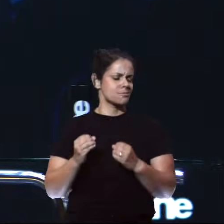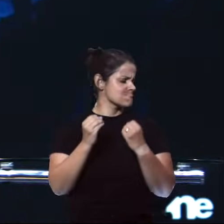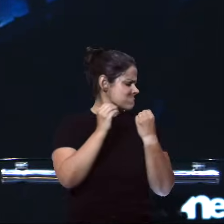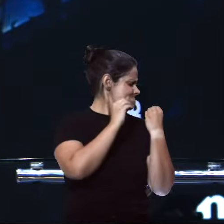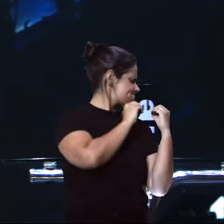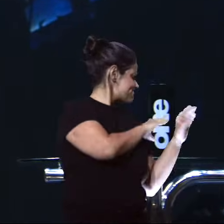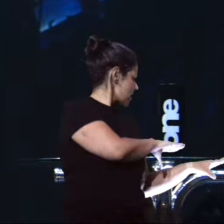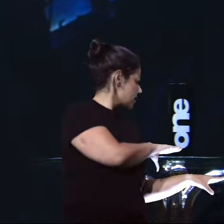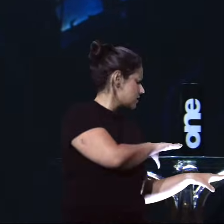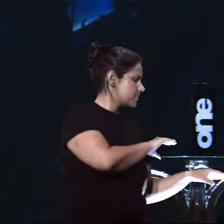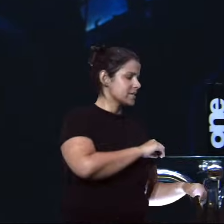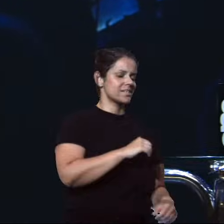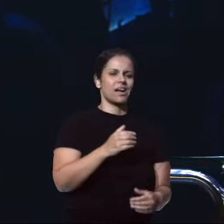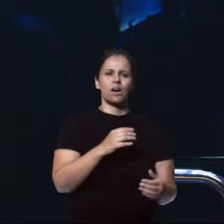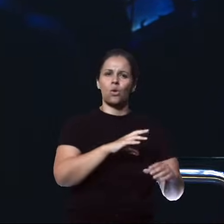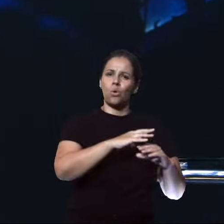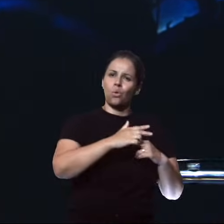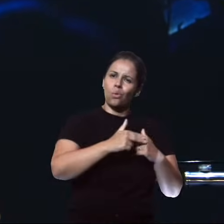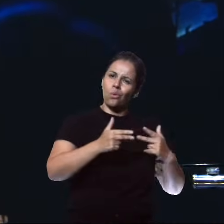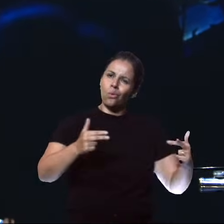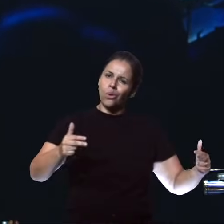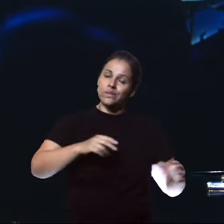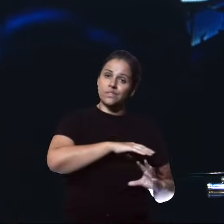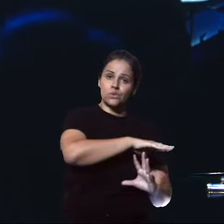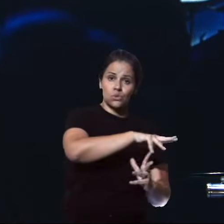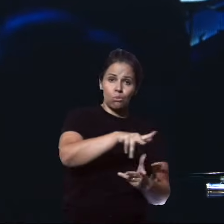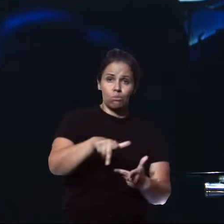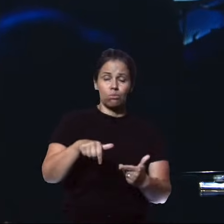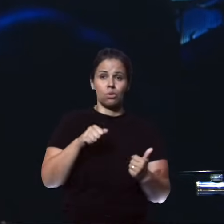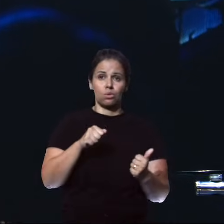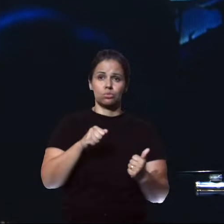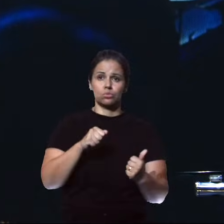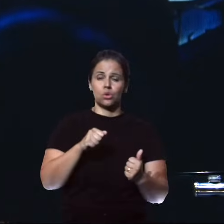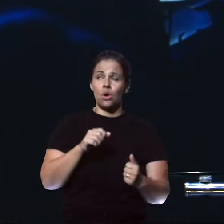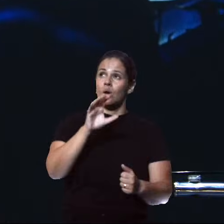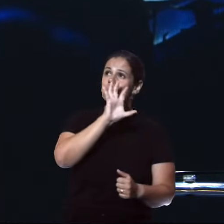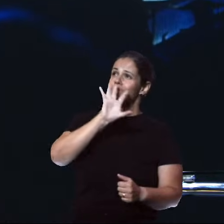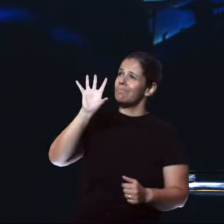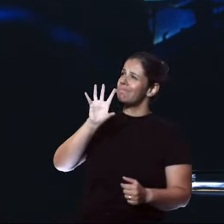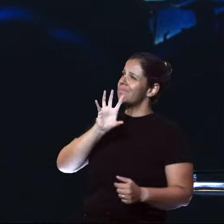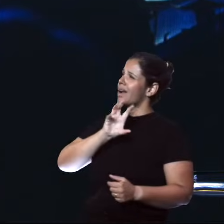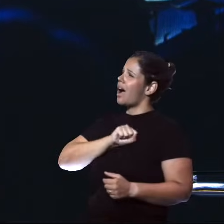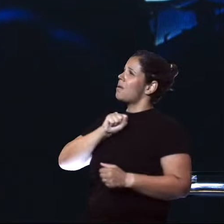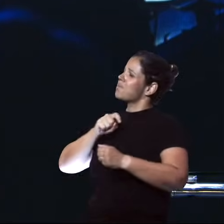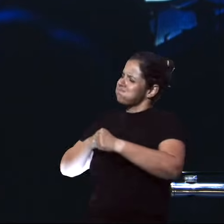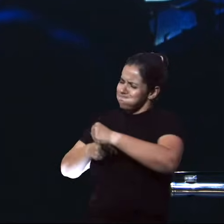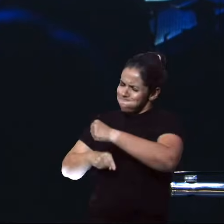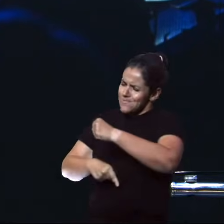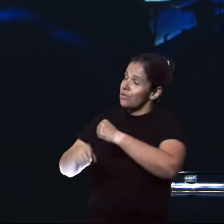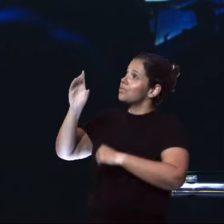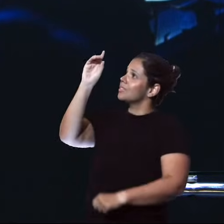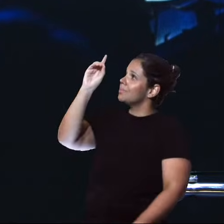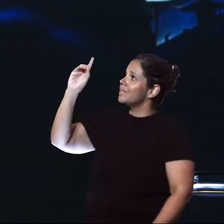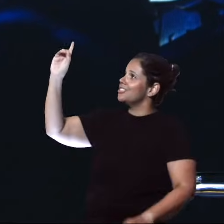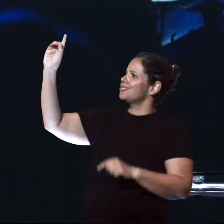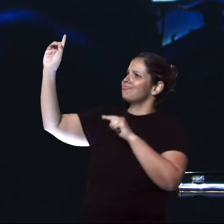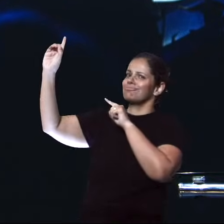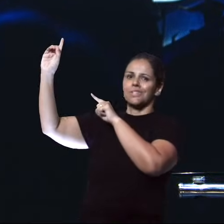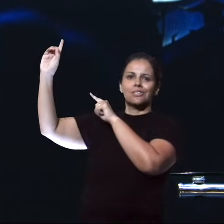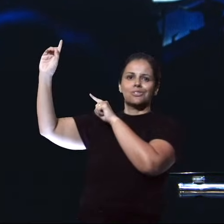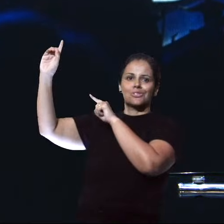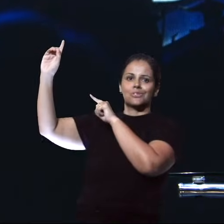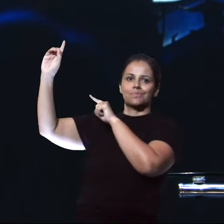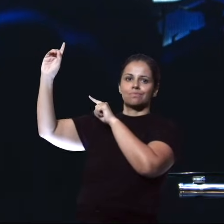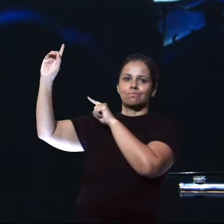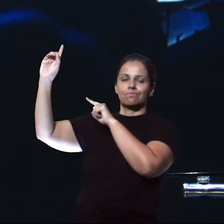de todas as coisas e para poder amar o próximo a si mesmo, como a mim mesmo. Você fez uma oração por alguém aqui, você